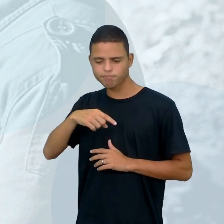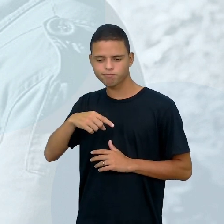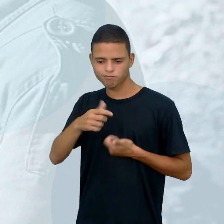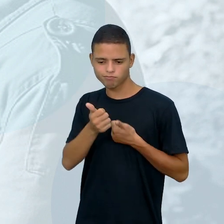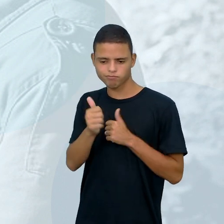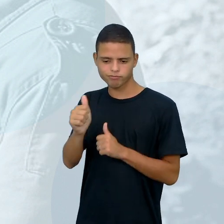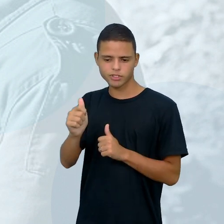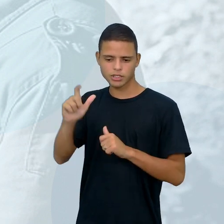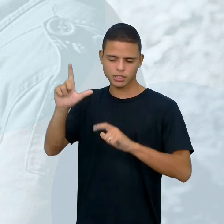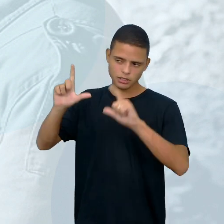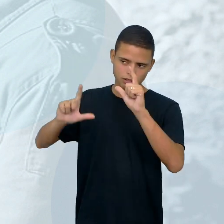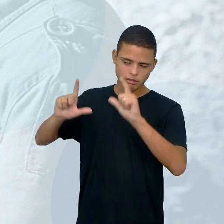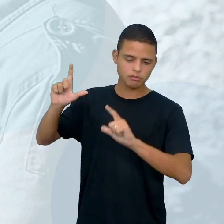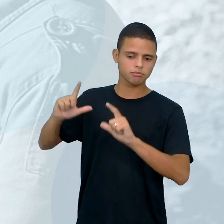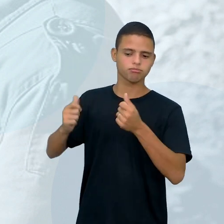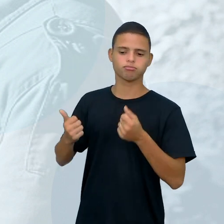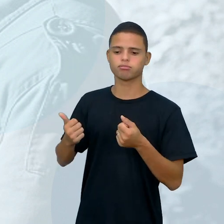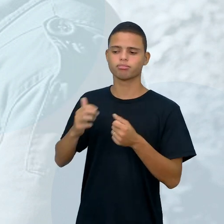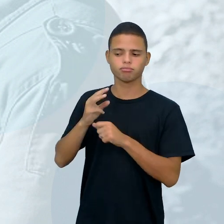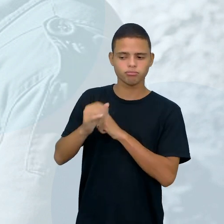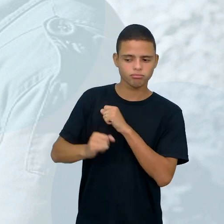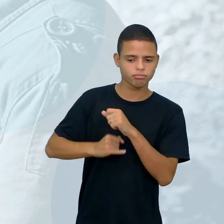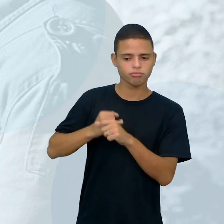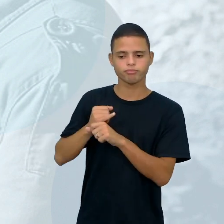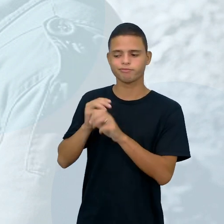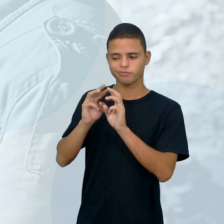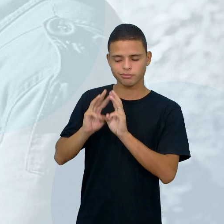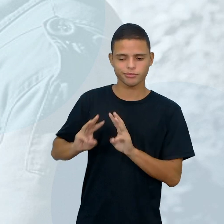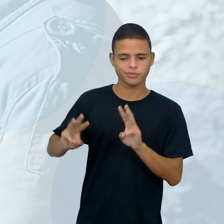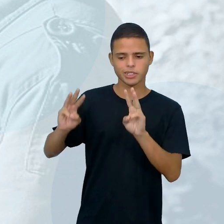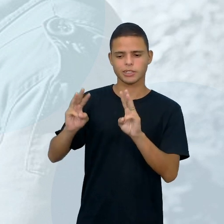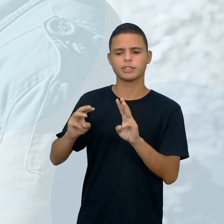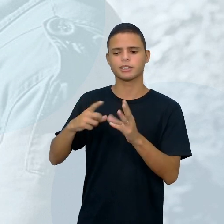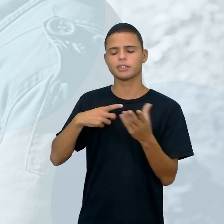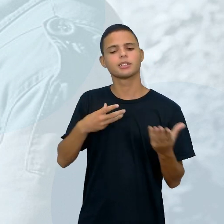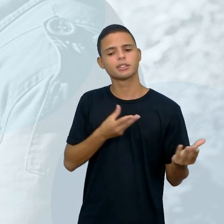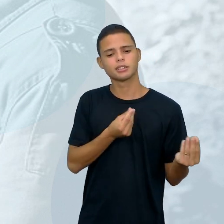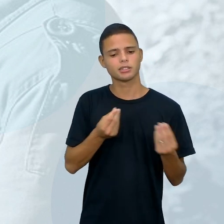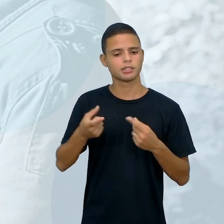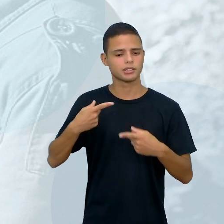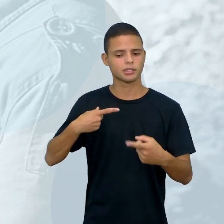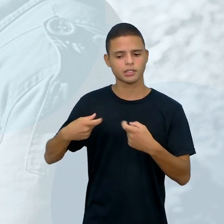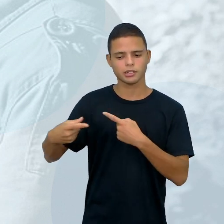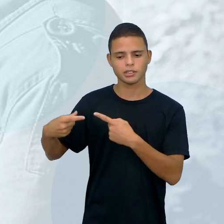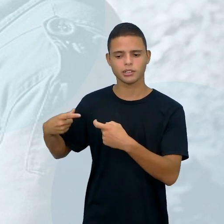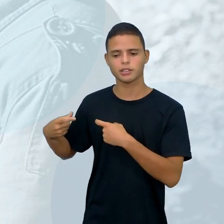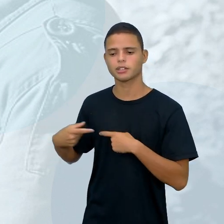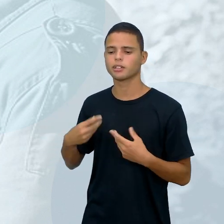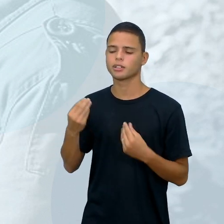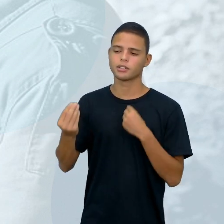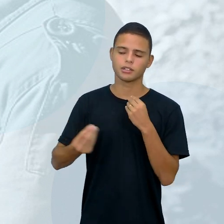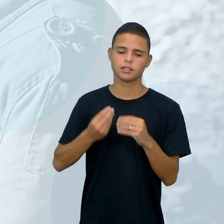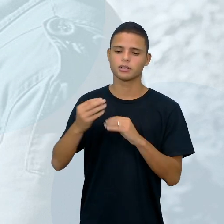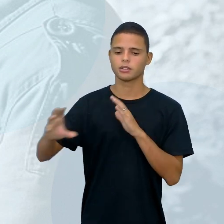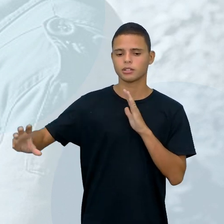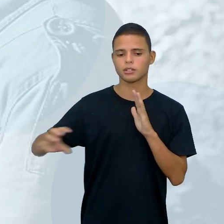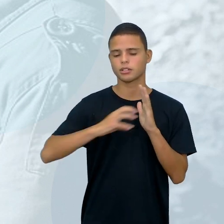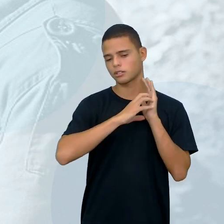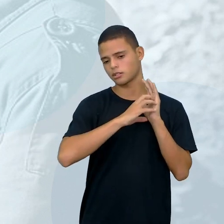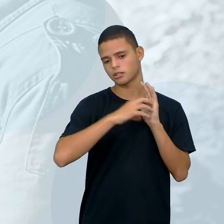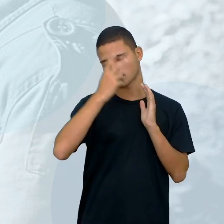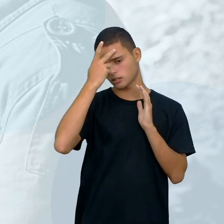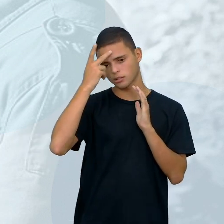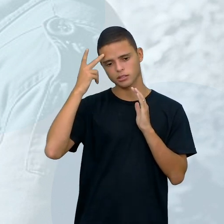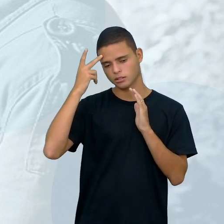pela TV como que existem essas guerras e como que elas têm afetado